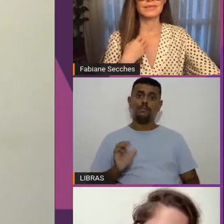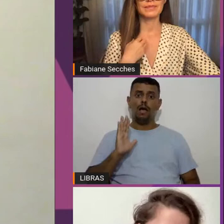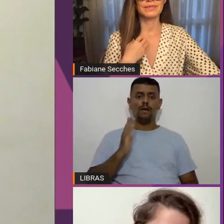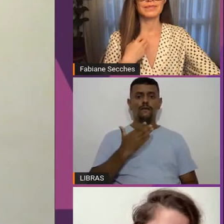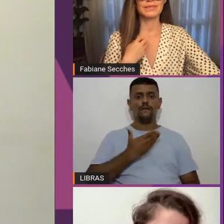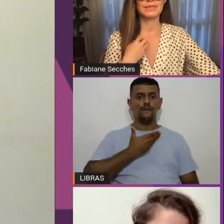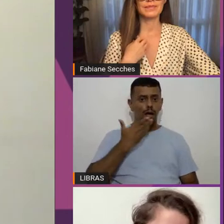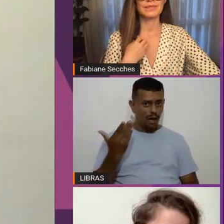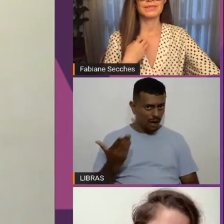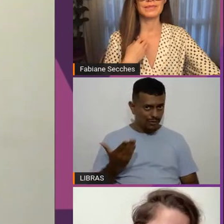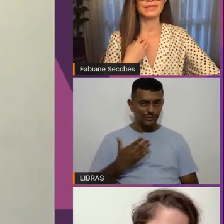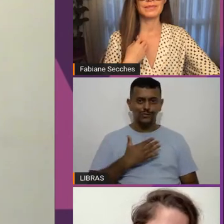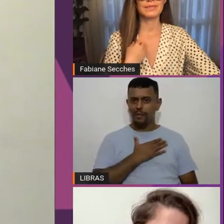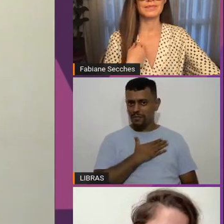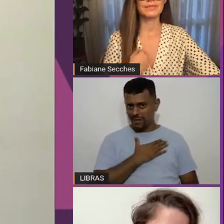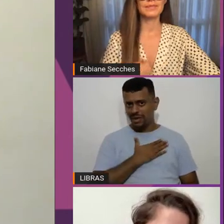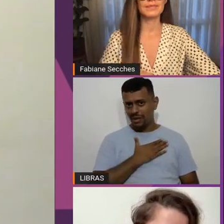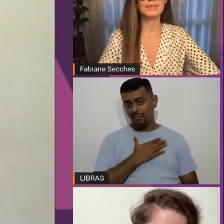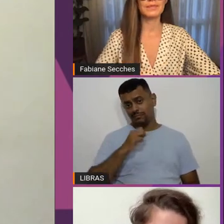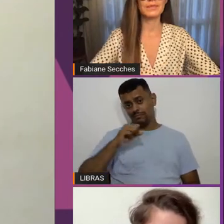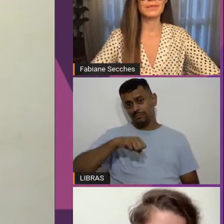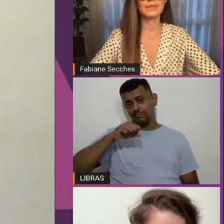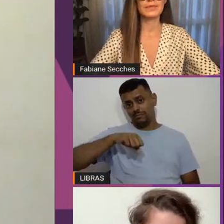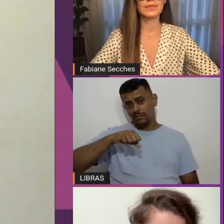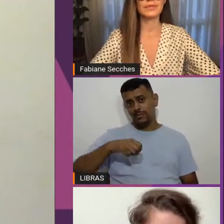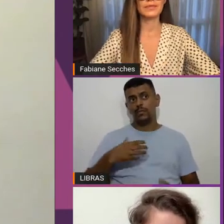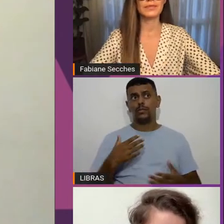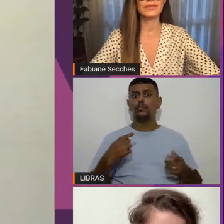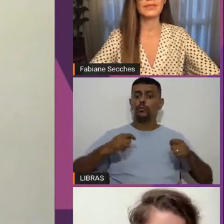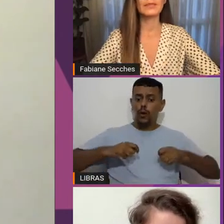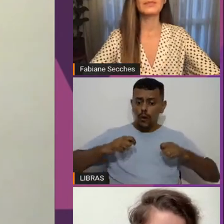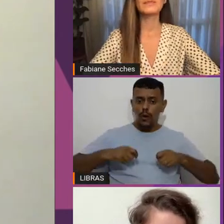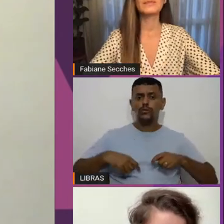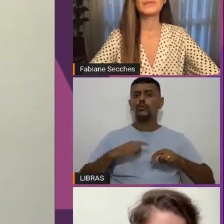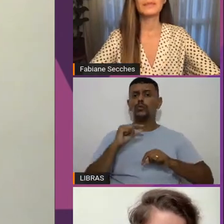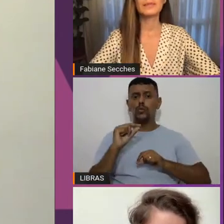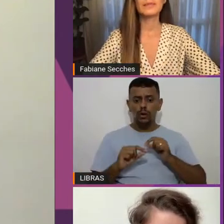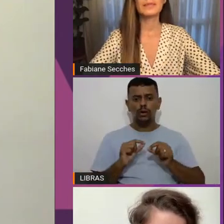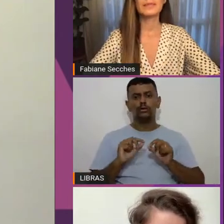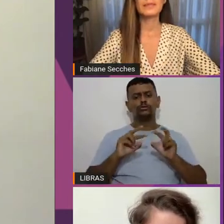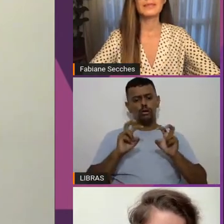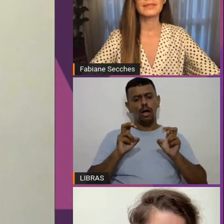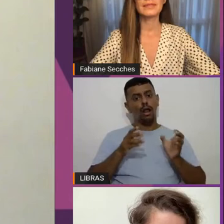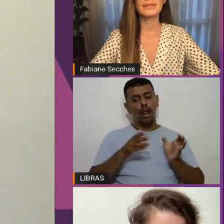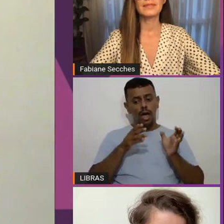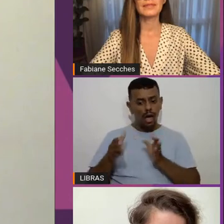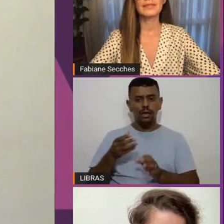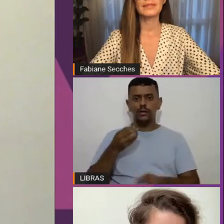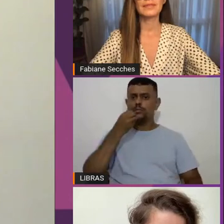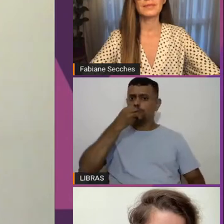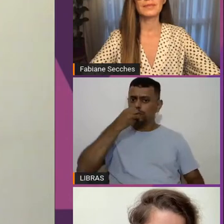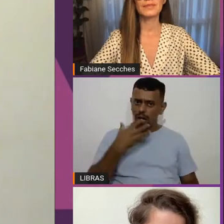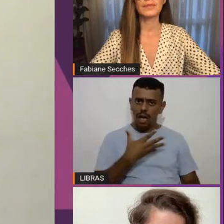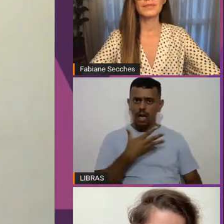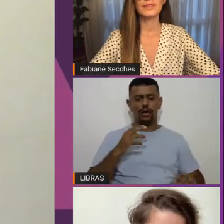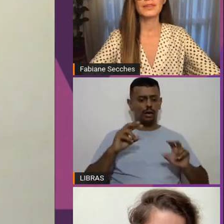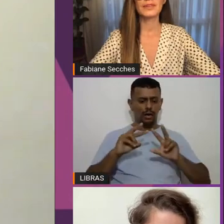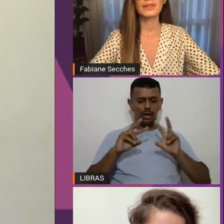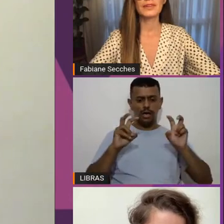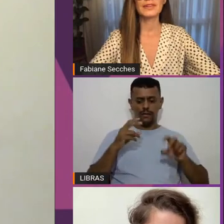lado que poderia ser o lado mais bem-sucedido na minha vida o que poderia